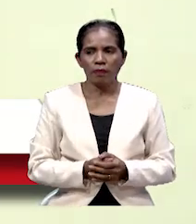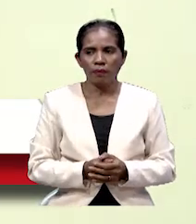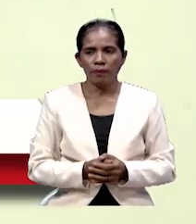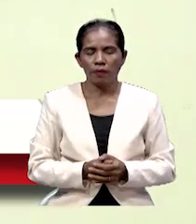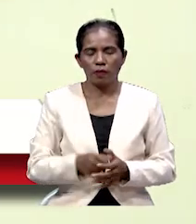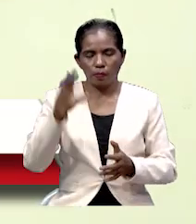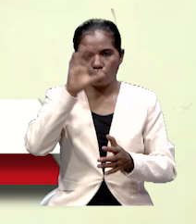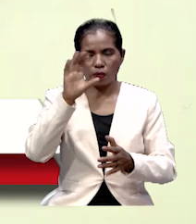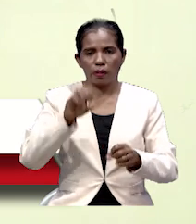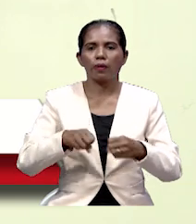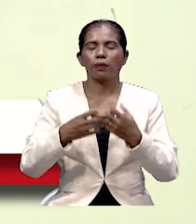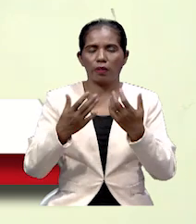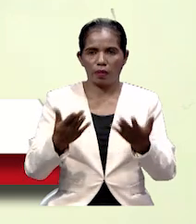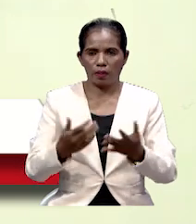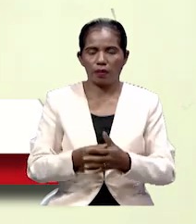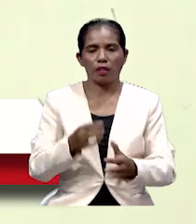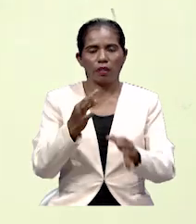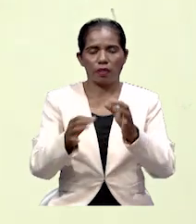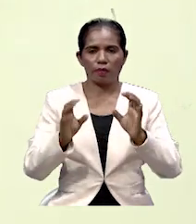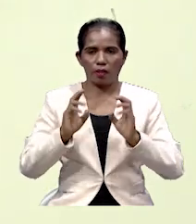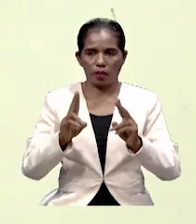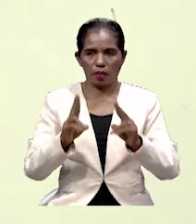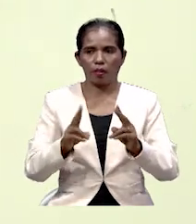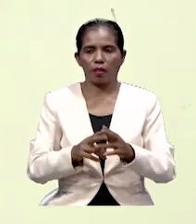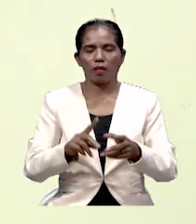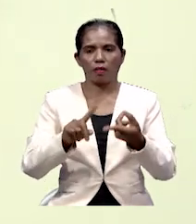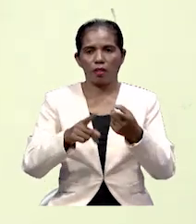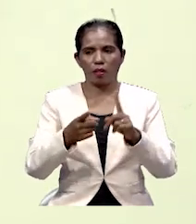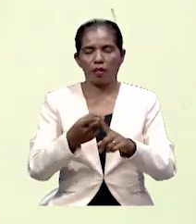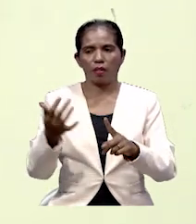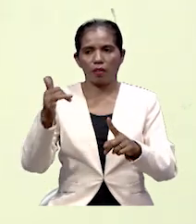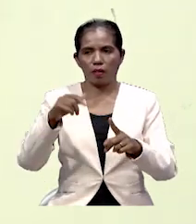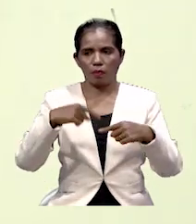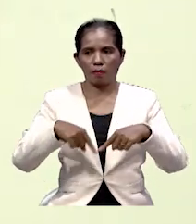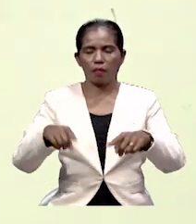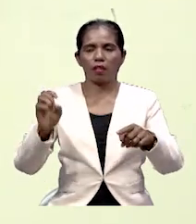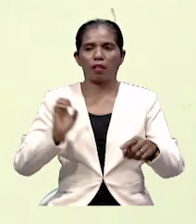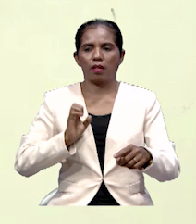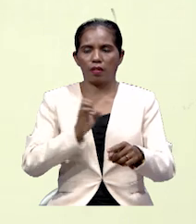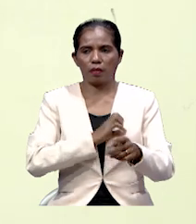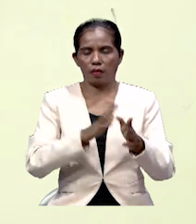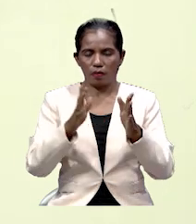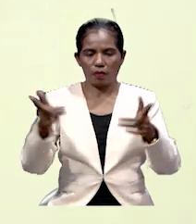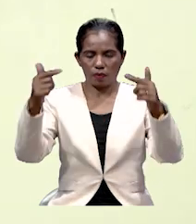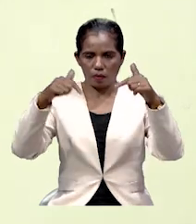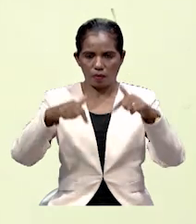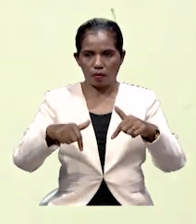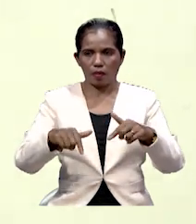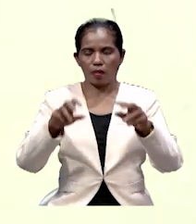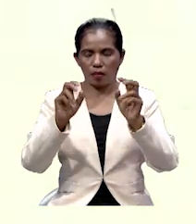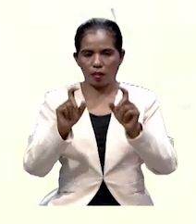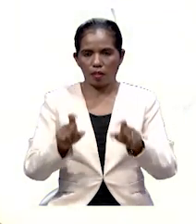buka meu zida resolve quando urgente ter ter malo balo na bem magbata na embaixada. Fila fali mai tem que